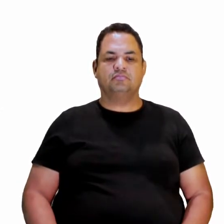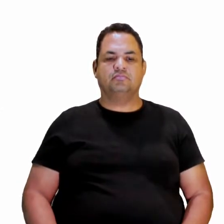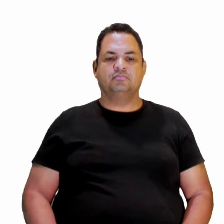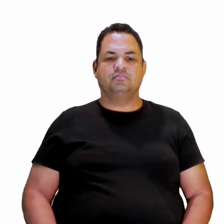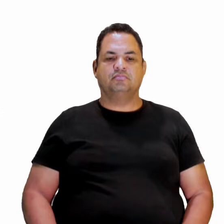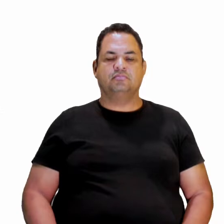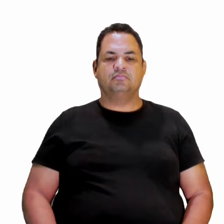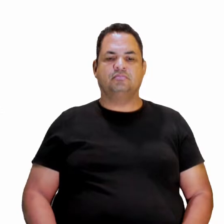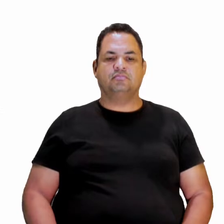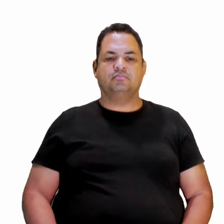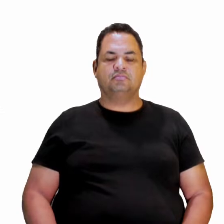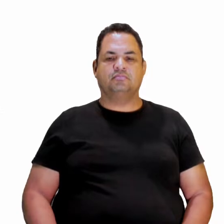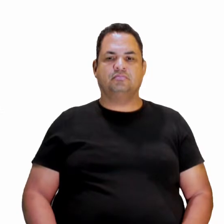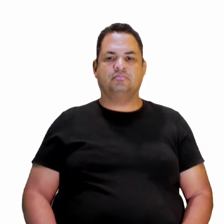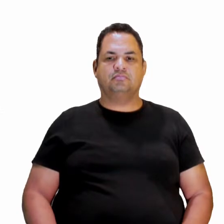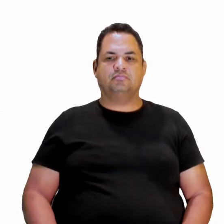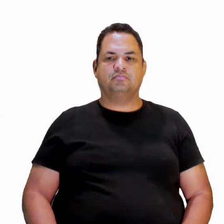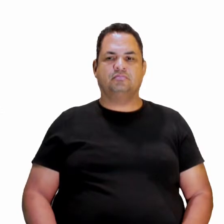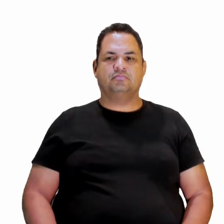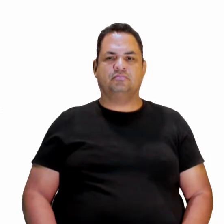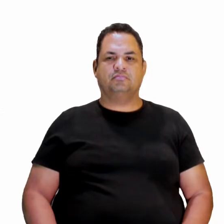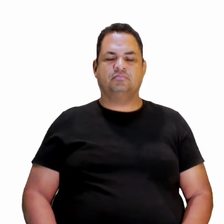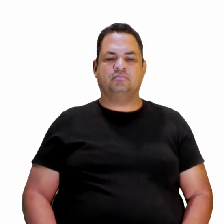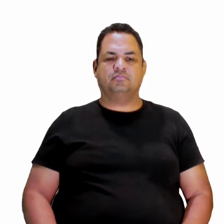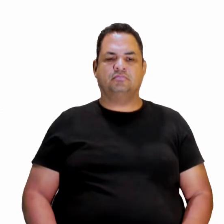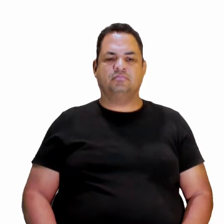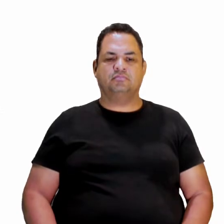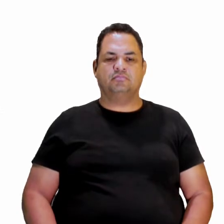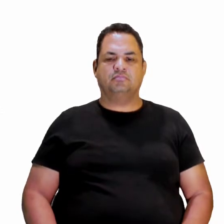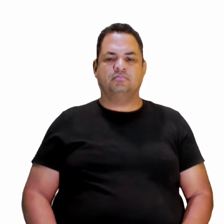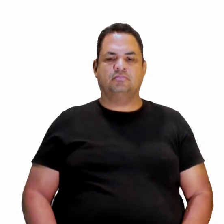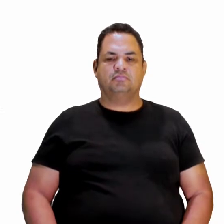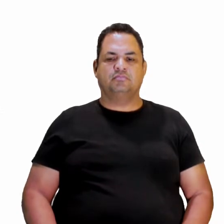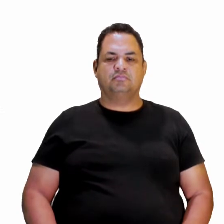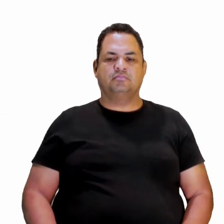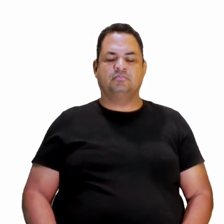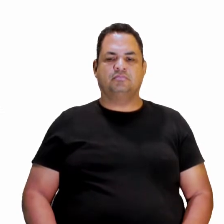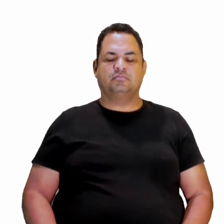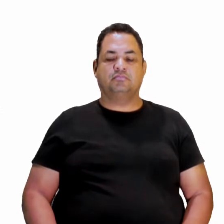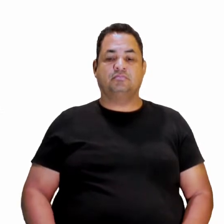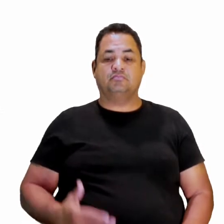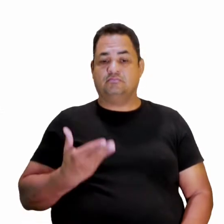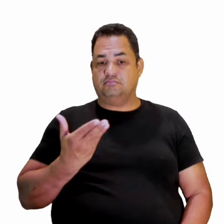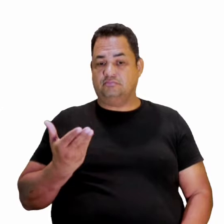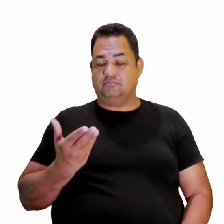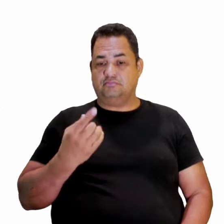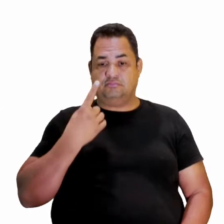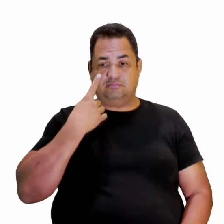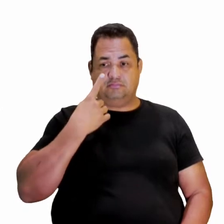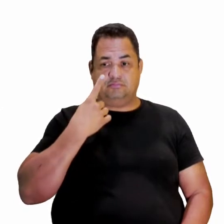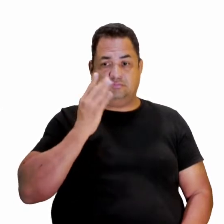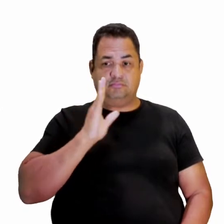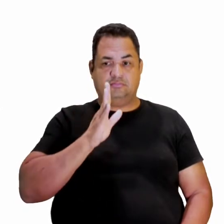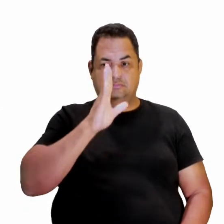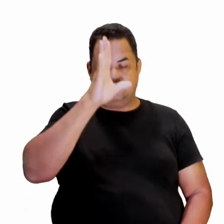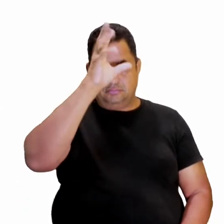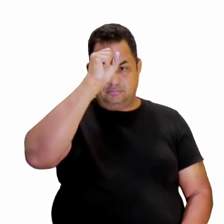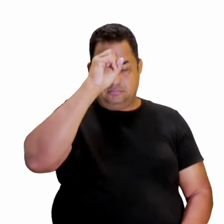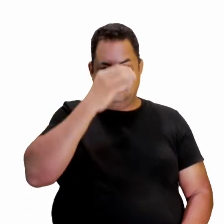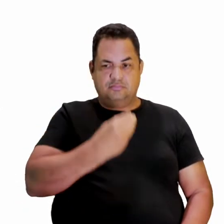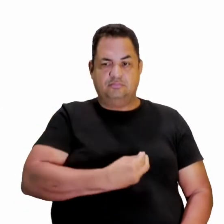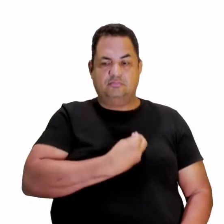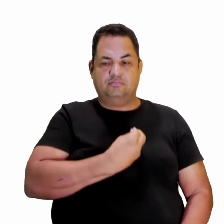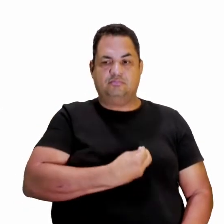the ing form. E aí, de acordo com o que vocês aprenderam sobre o